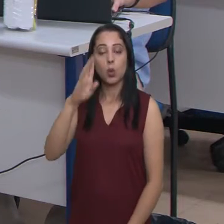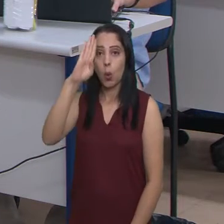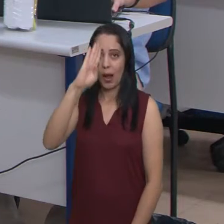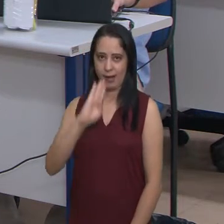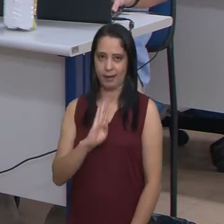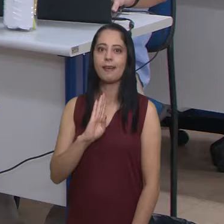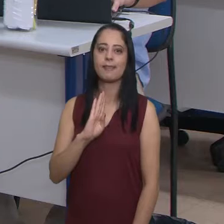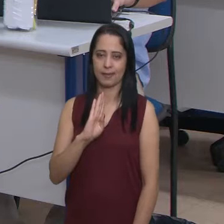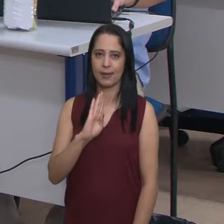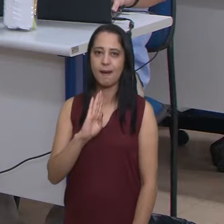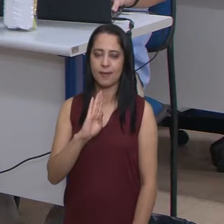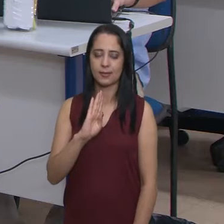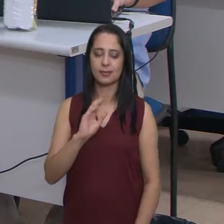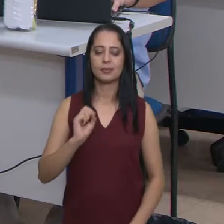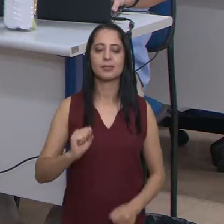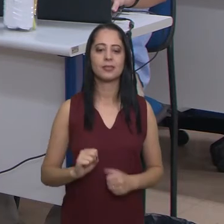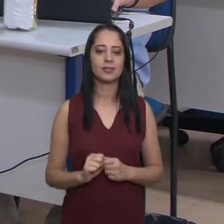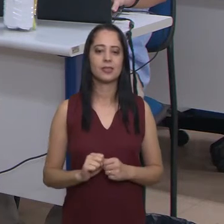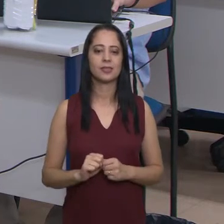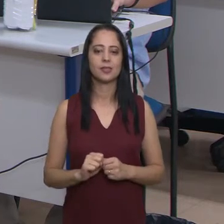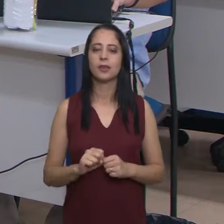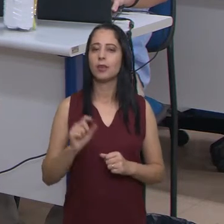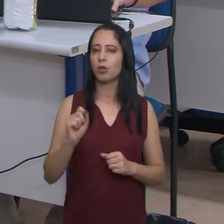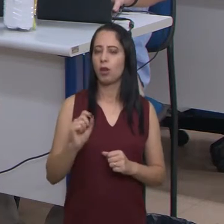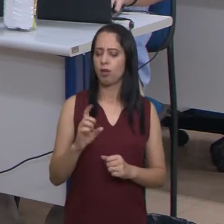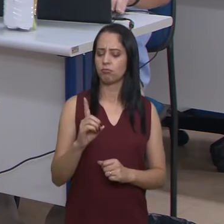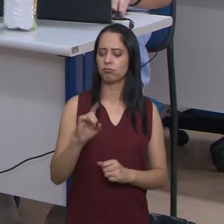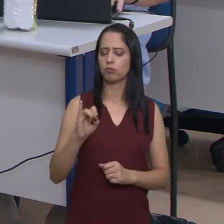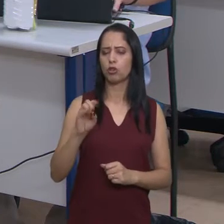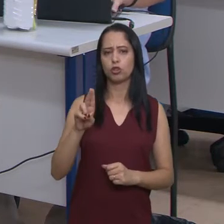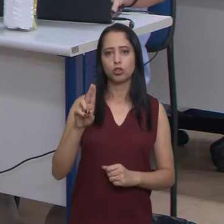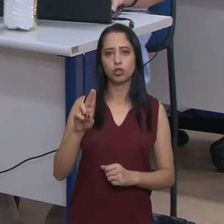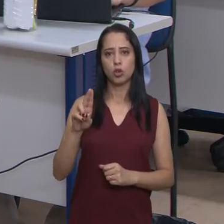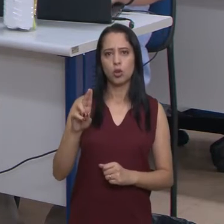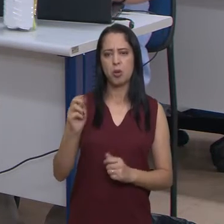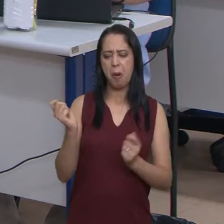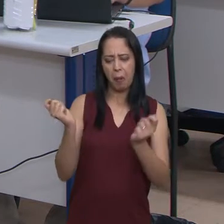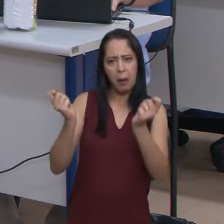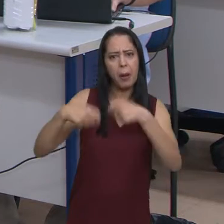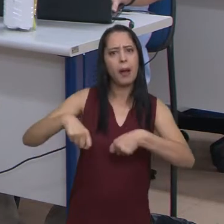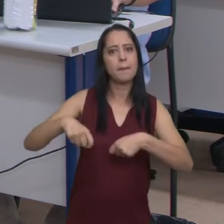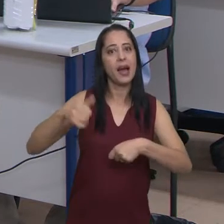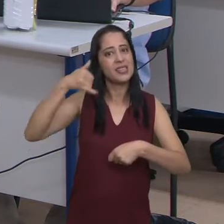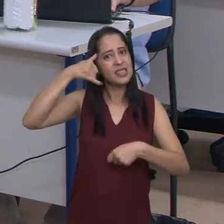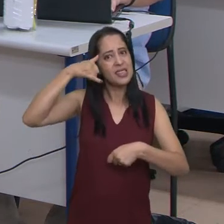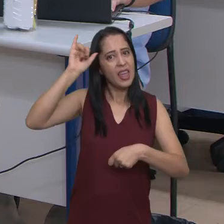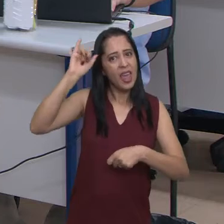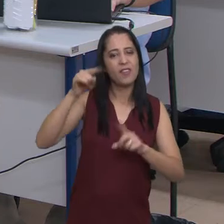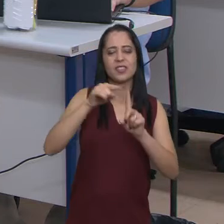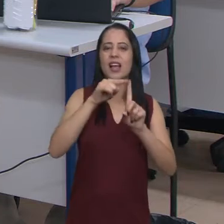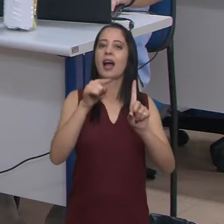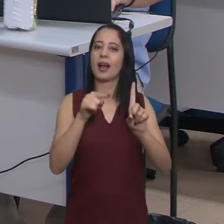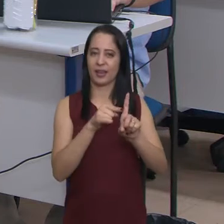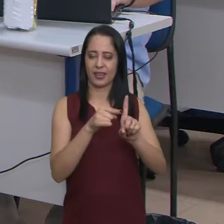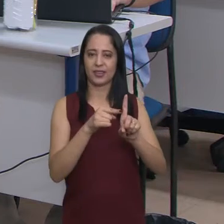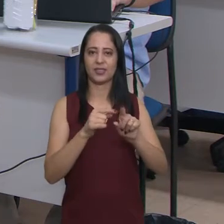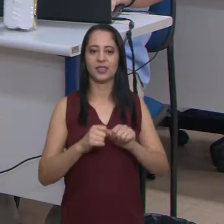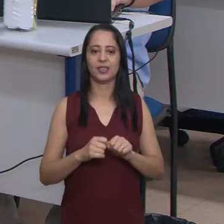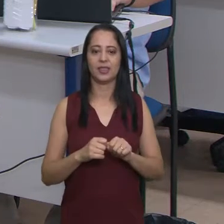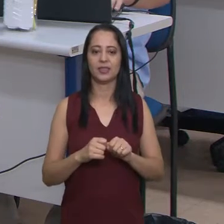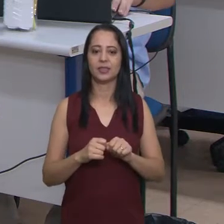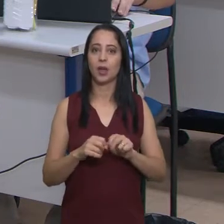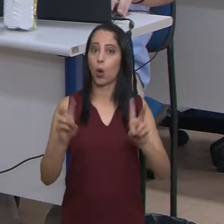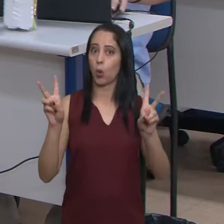dispositivo intrauterino, conhecido como DIU, que é considerado um dos métodos contraceptivos mais eficientes para prevenir a